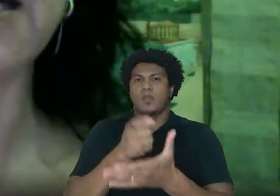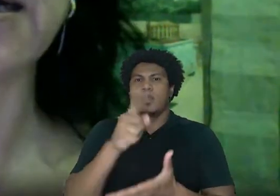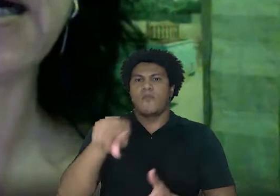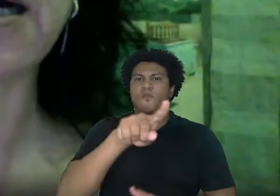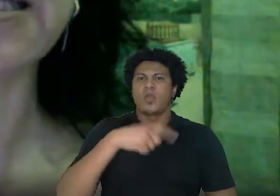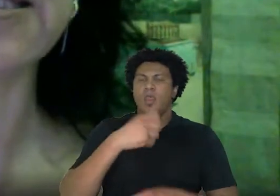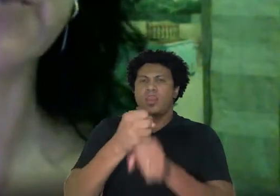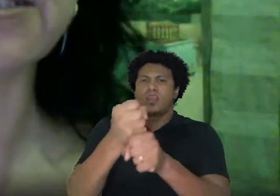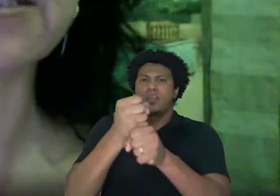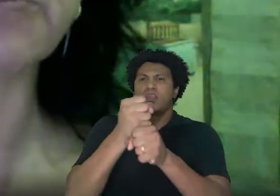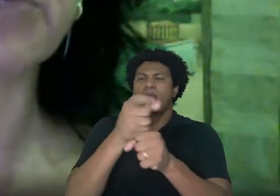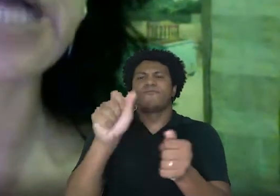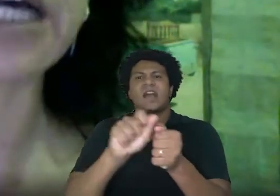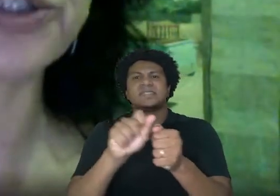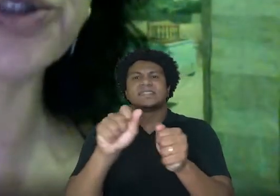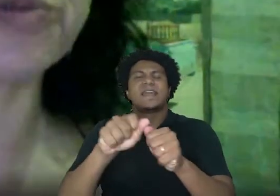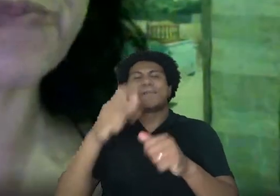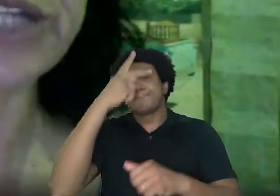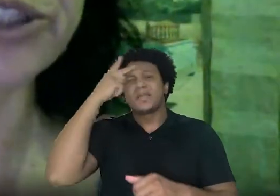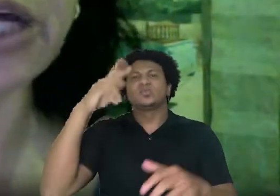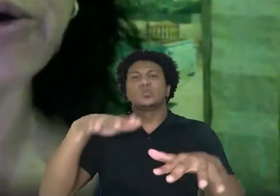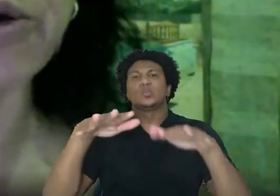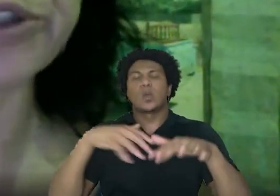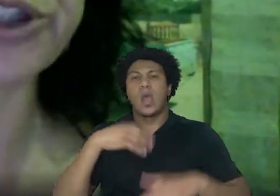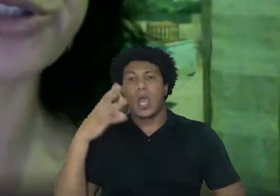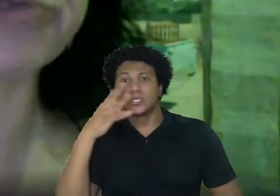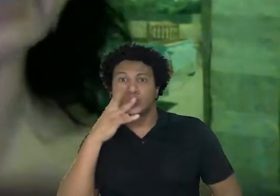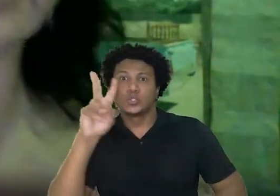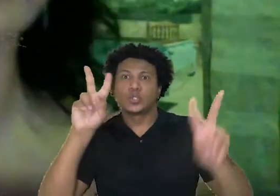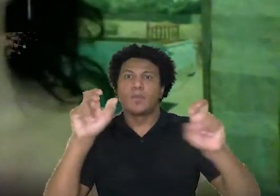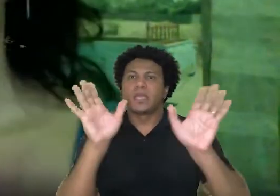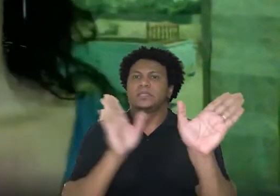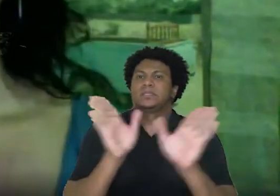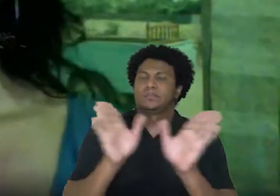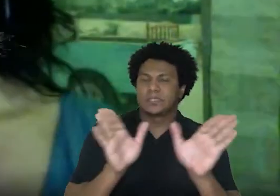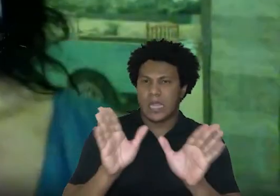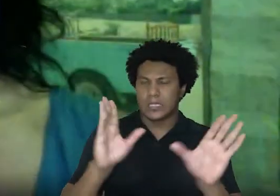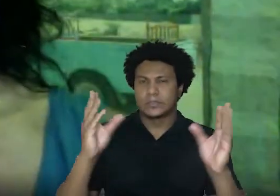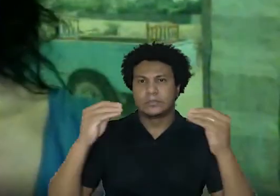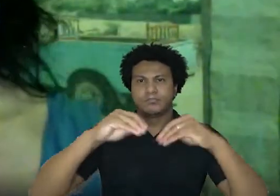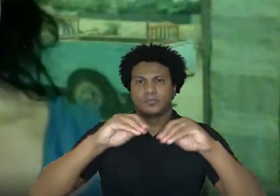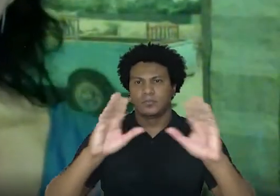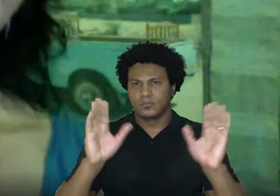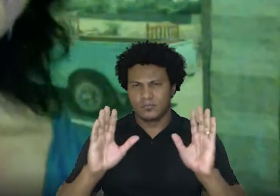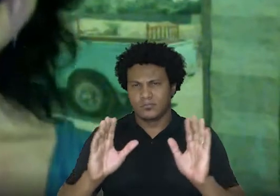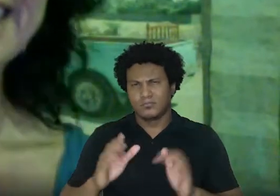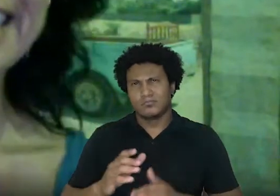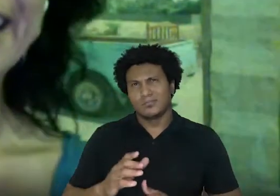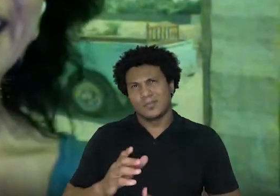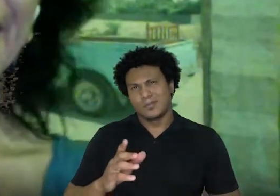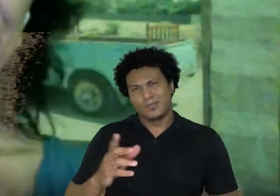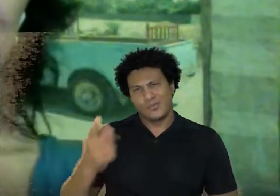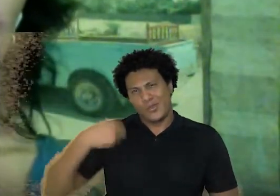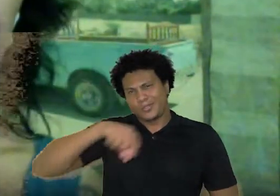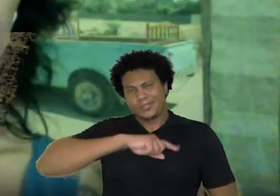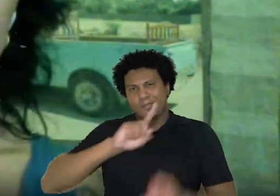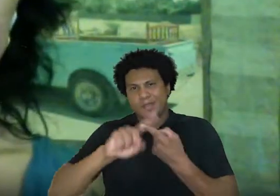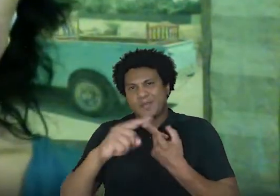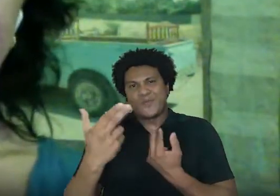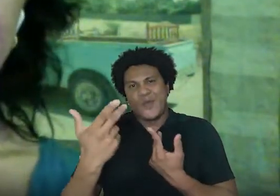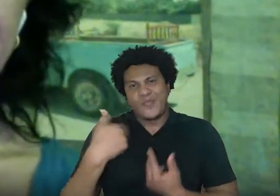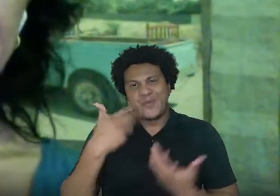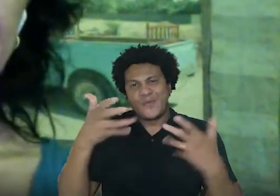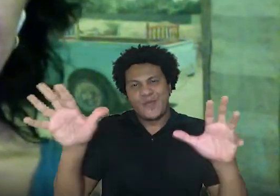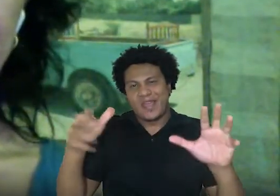considerar a questão da acessibilidade como parte da obra. A gente não está aqui obrigando ninguém a nada. Mesmo porque